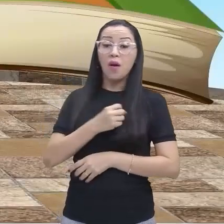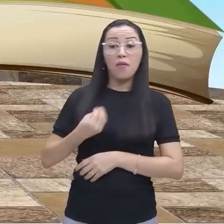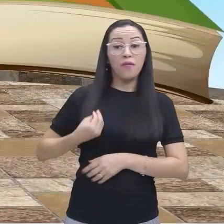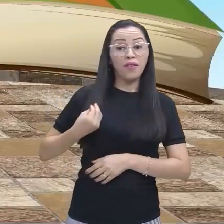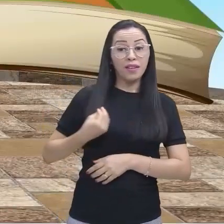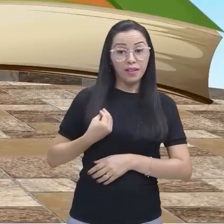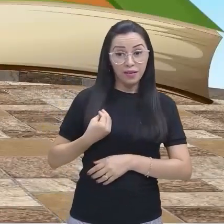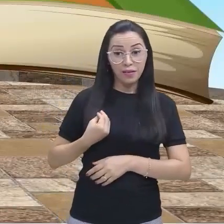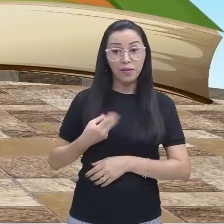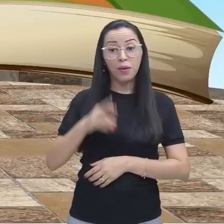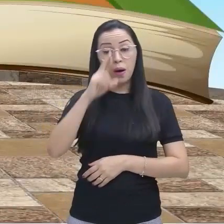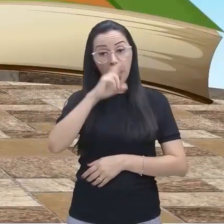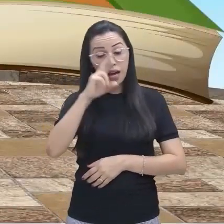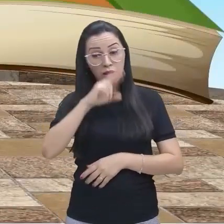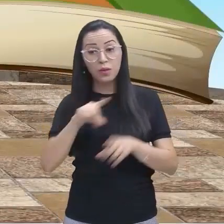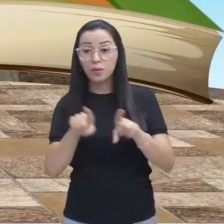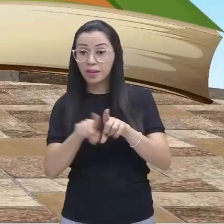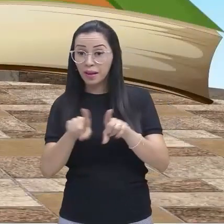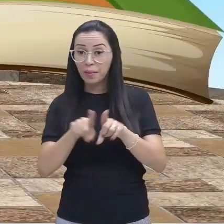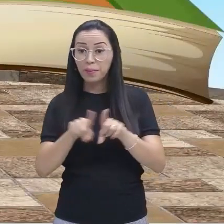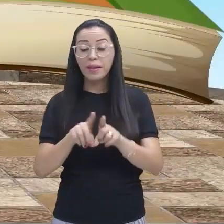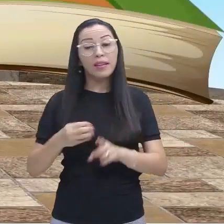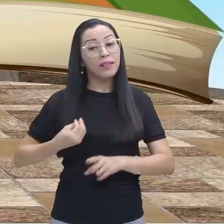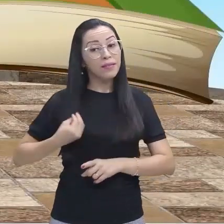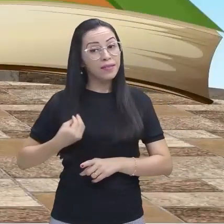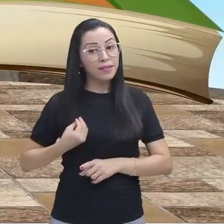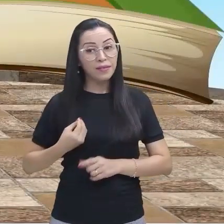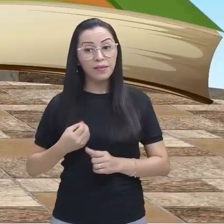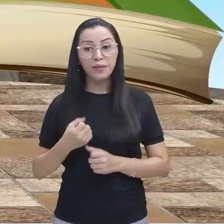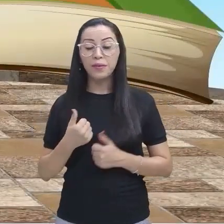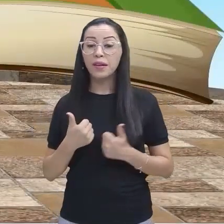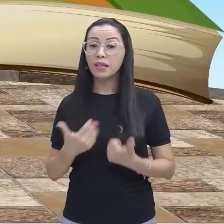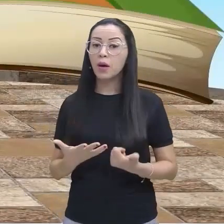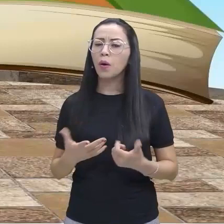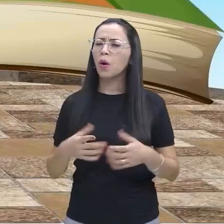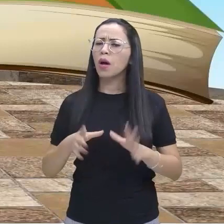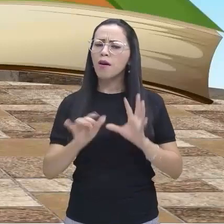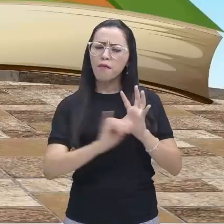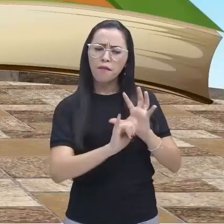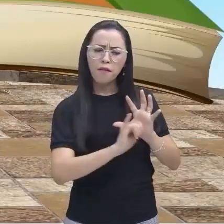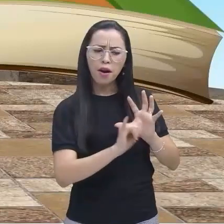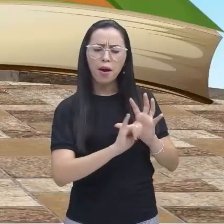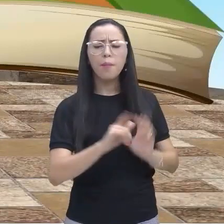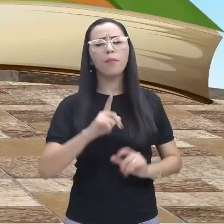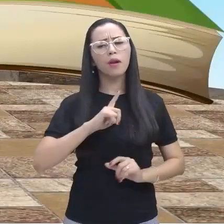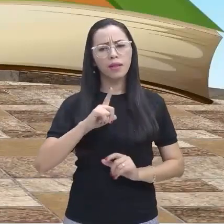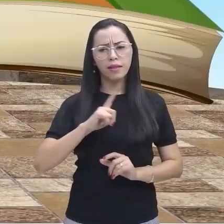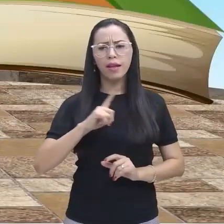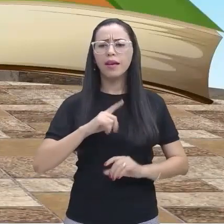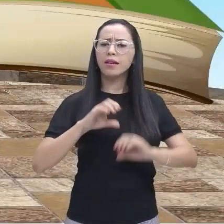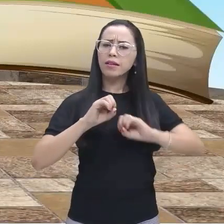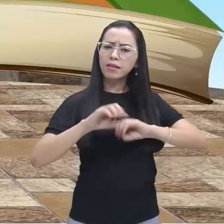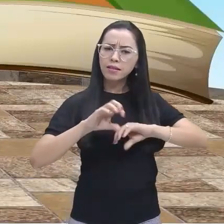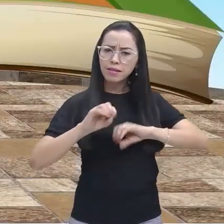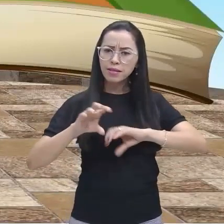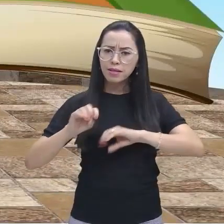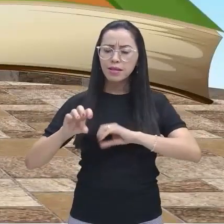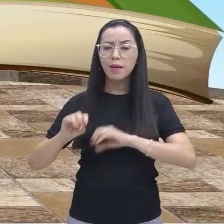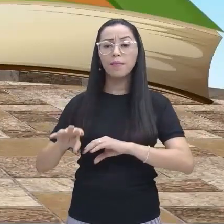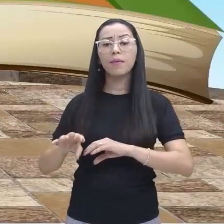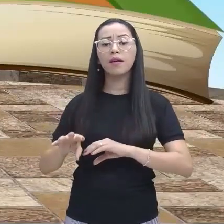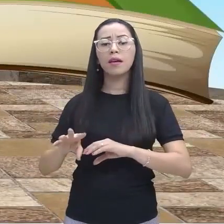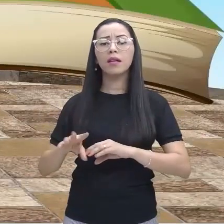Bem, toda fábula tem um fundo, uma moral, uma lição que quer nos ensinar, como